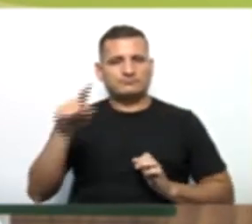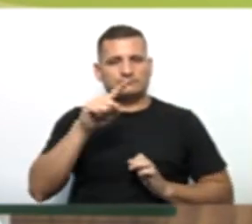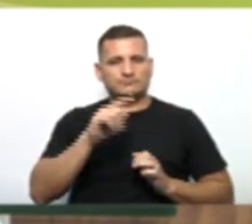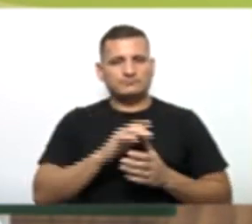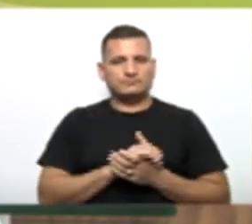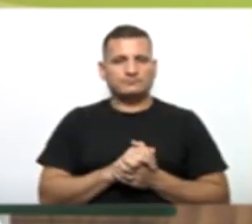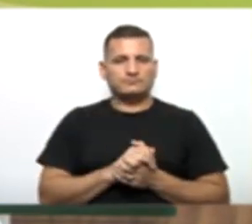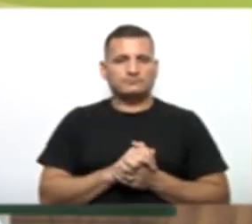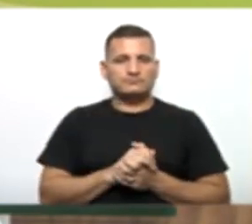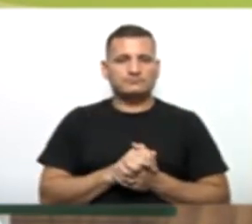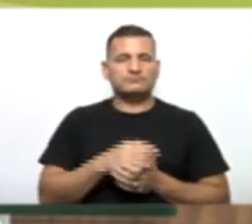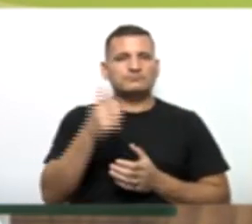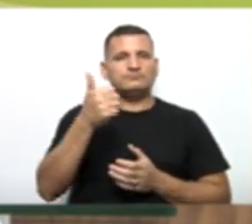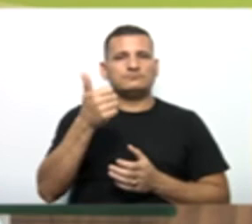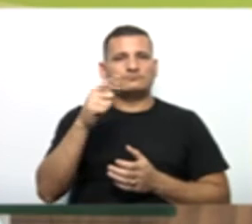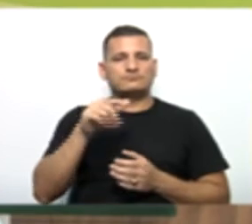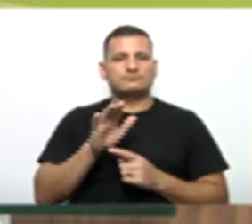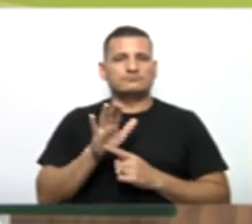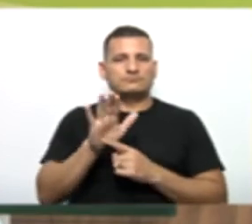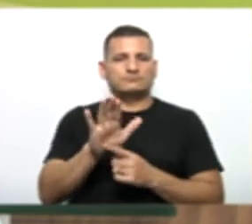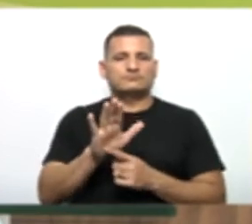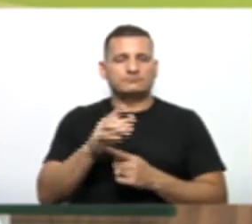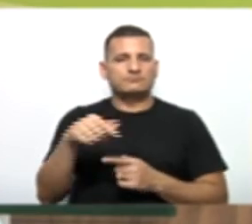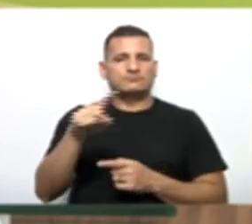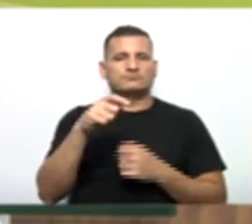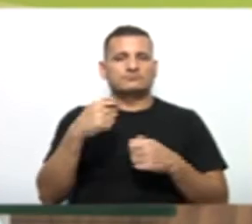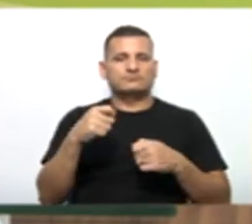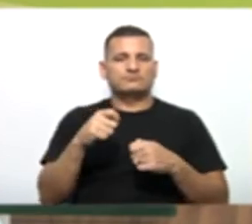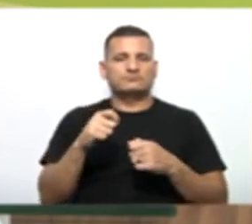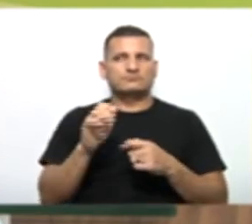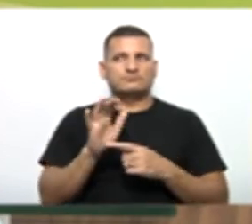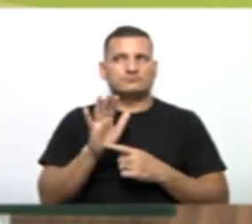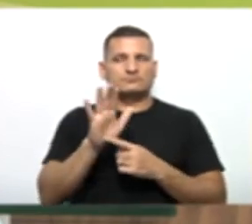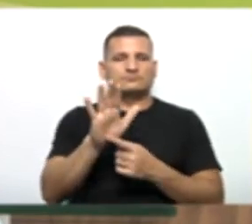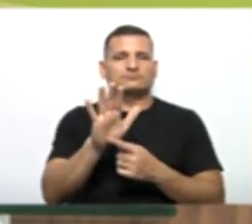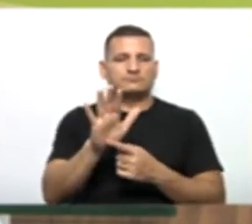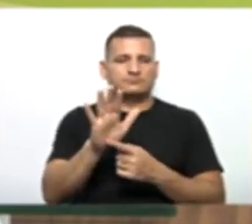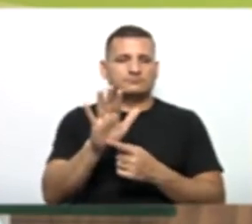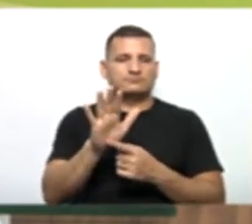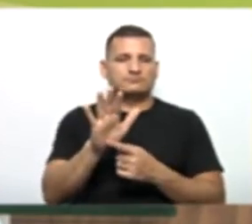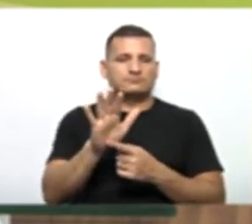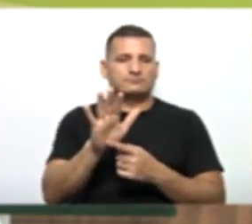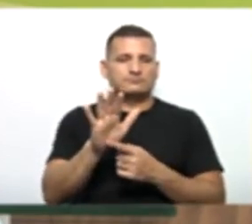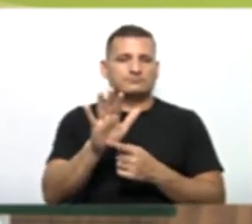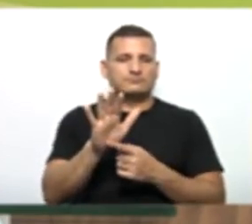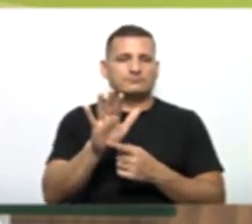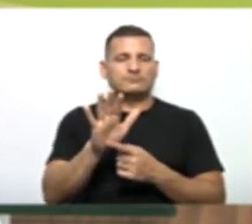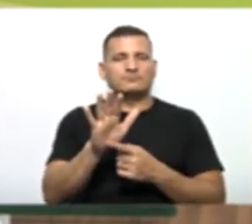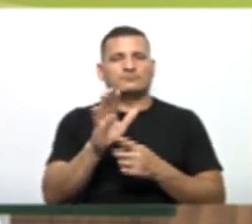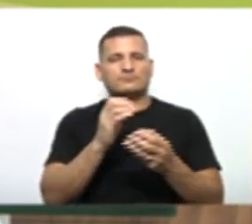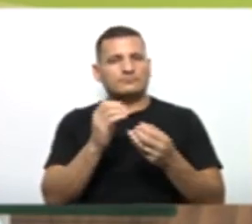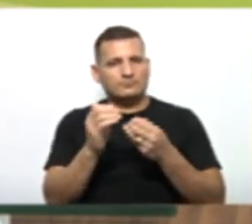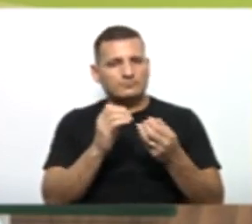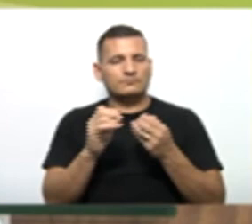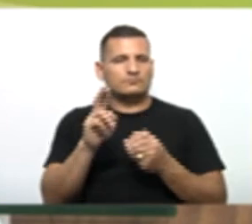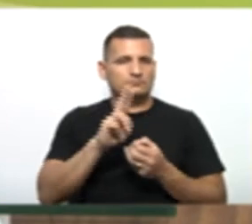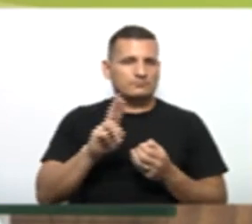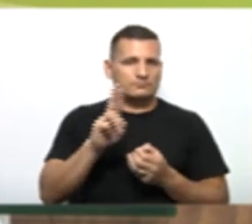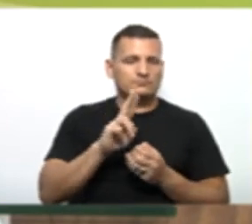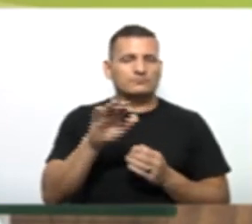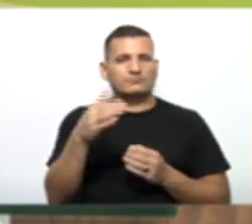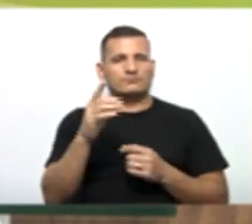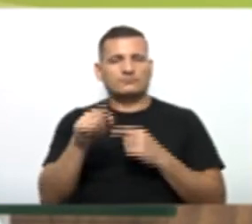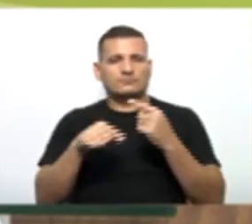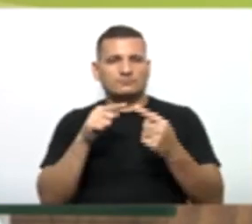primeira parte dele é apresentação vocês precisa alencar é como será aplicado qual o